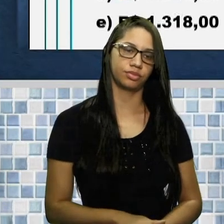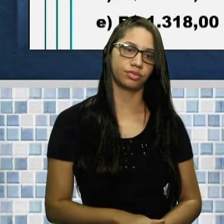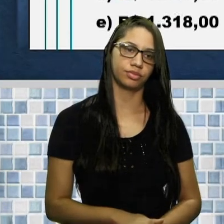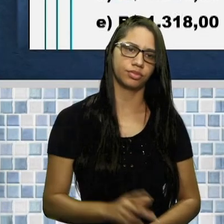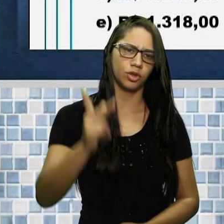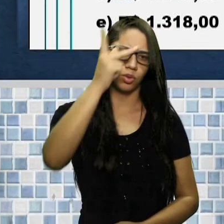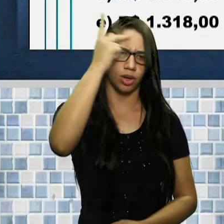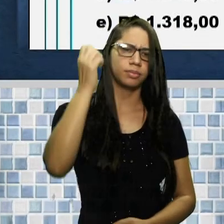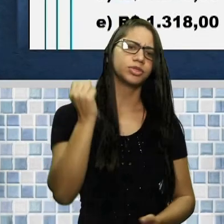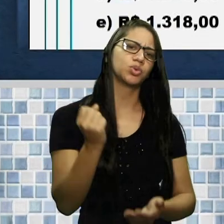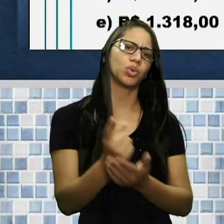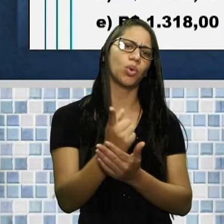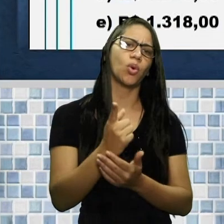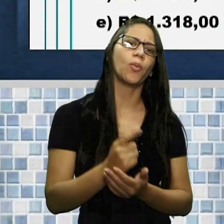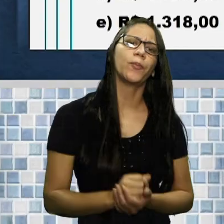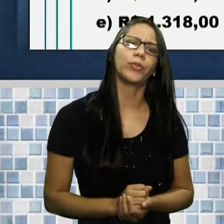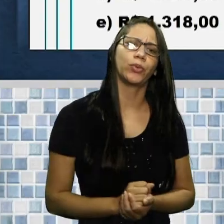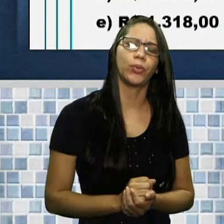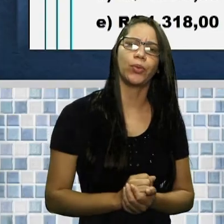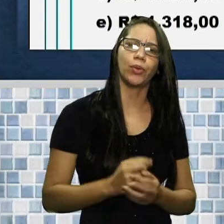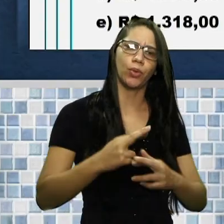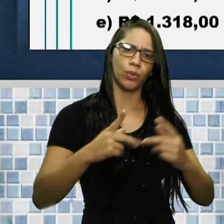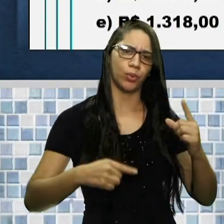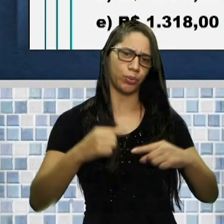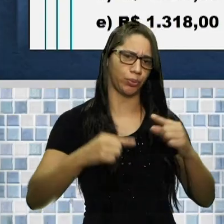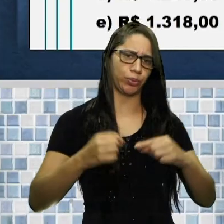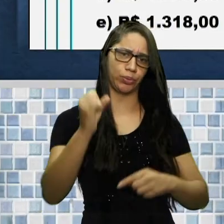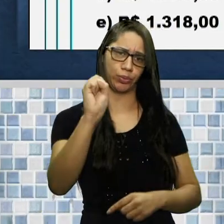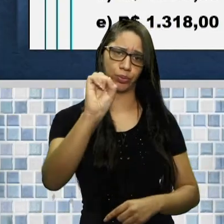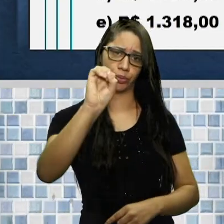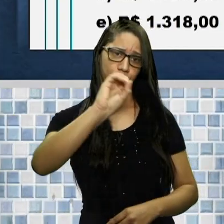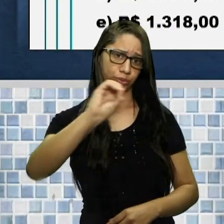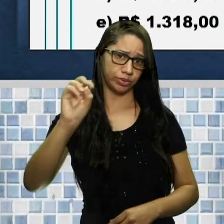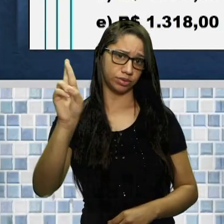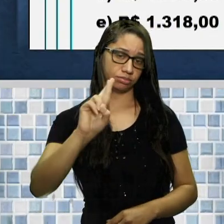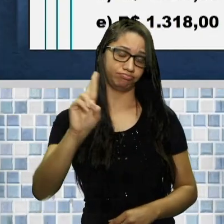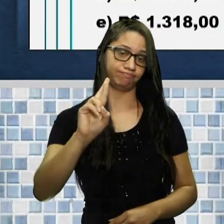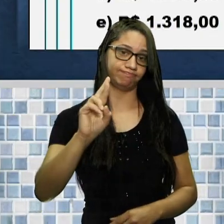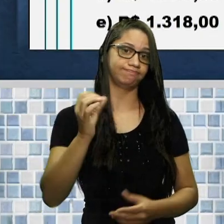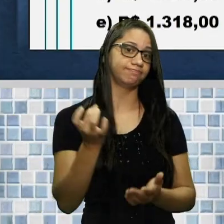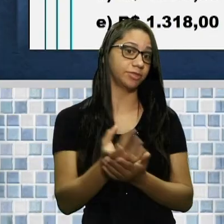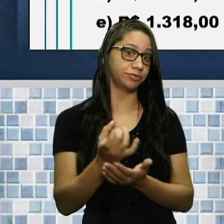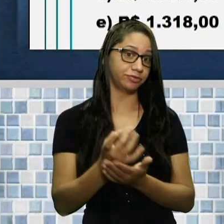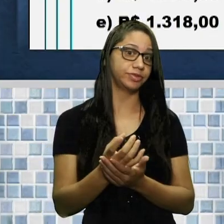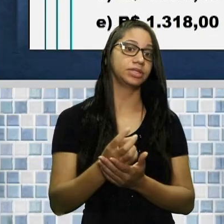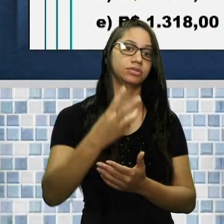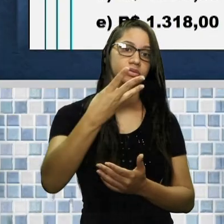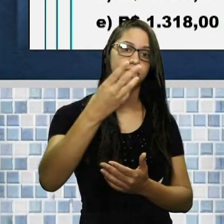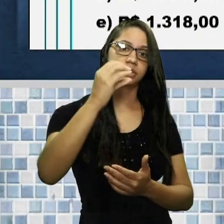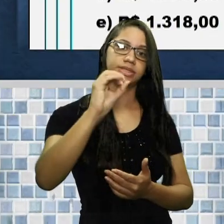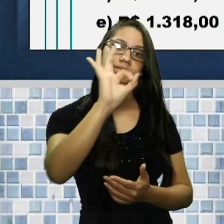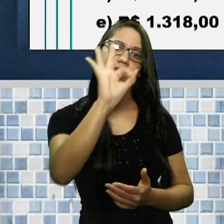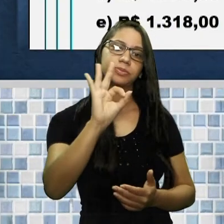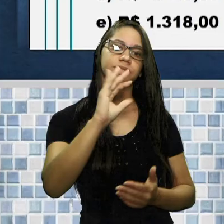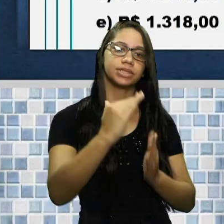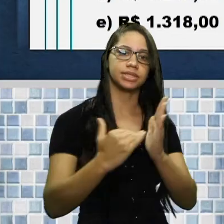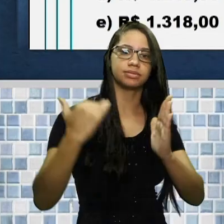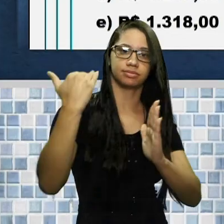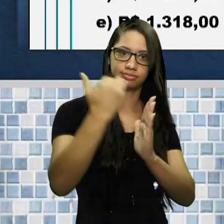Um atacadista comprou uma mercadoria por R$ 800 e a vendeu com um acréscimo de 30% a um